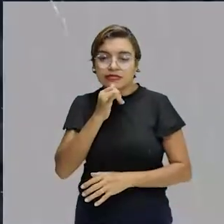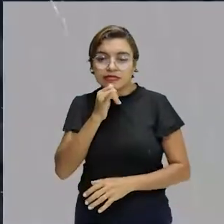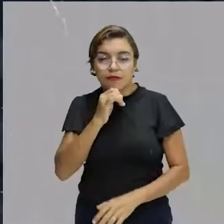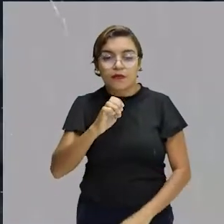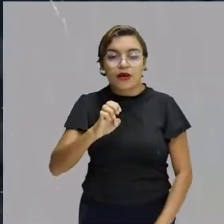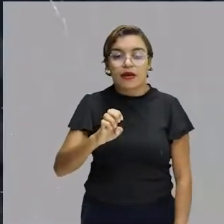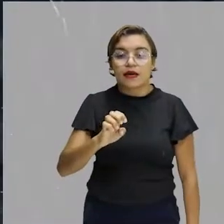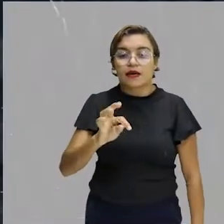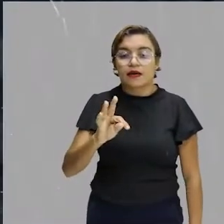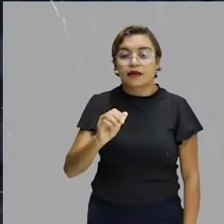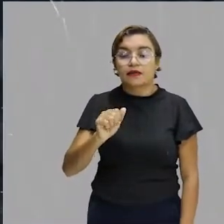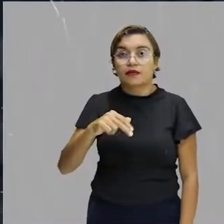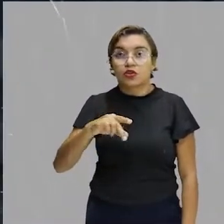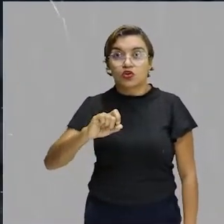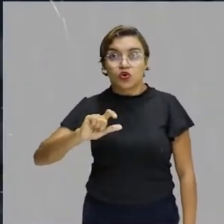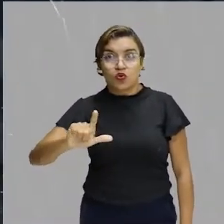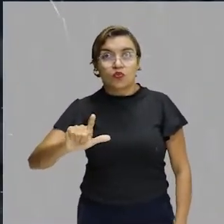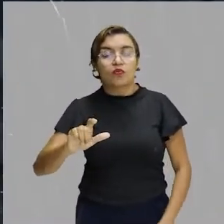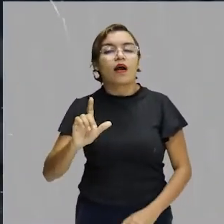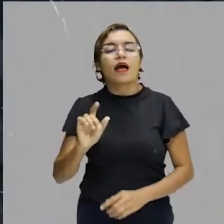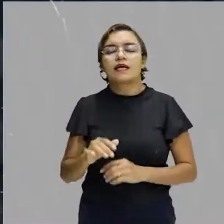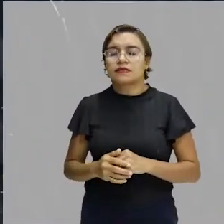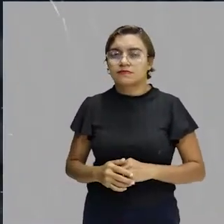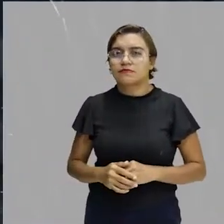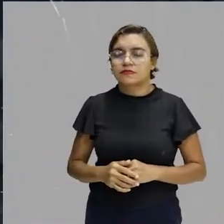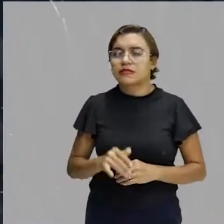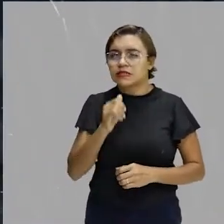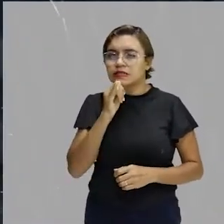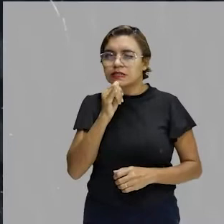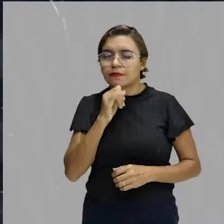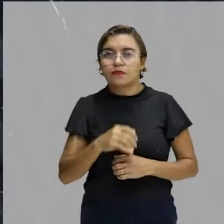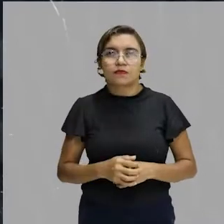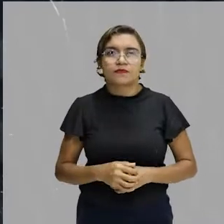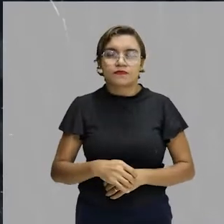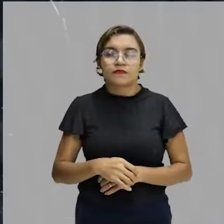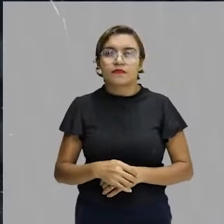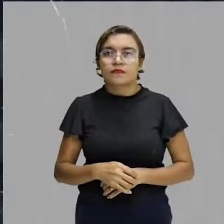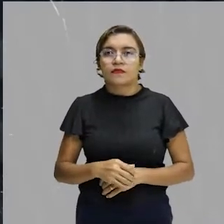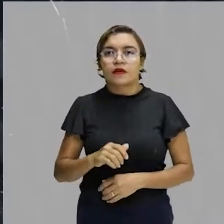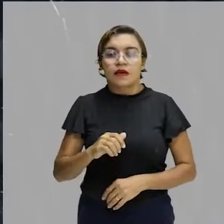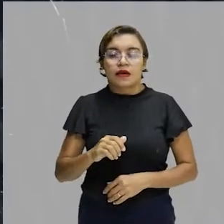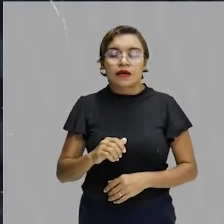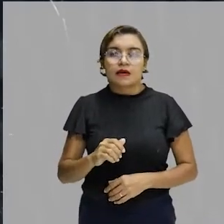mesmo princípio ativo da gasolina. Botei o etanol no carro, R$ 10, pô,